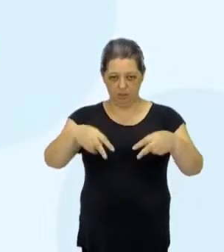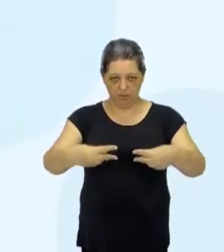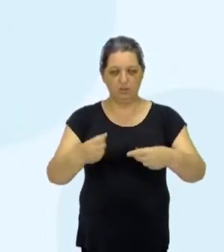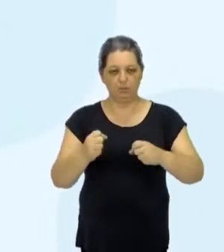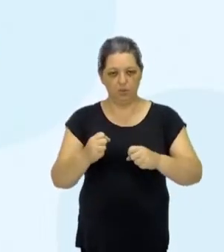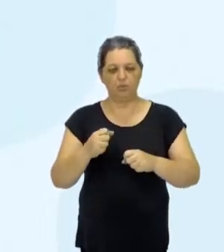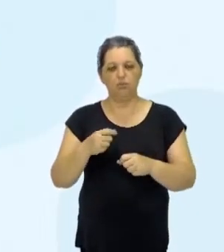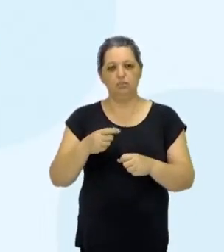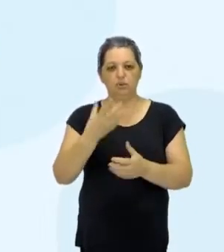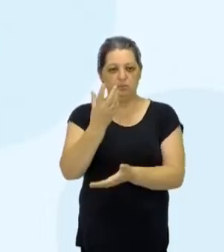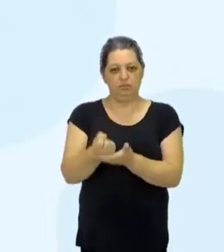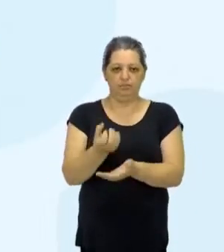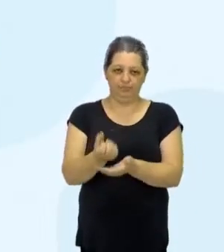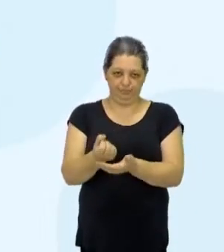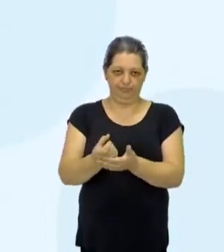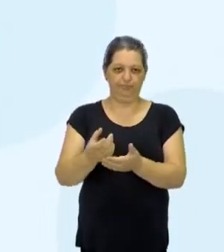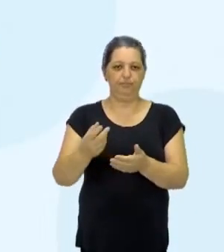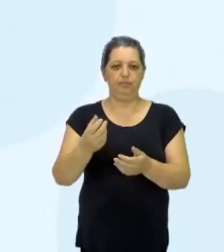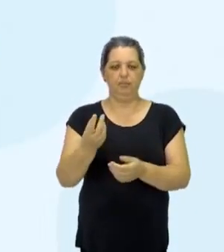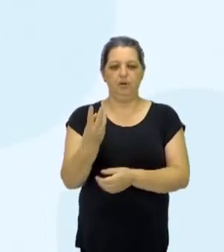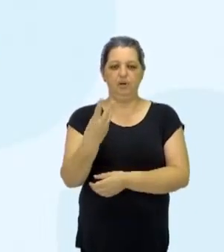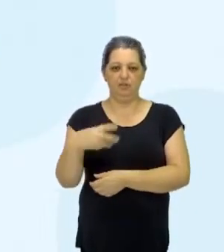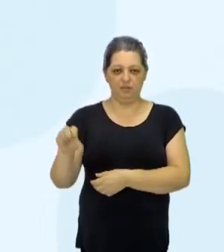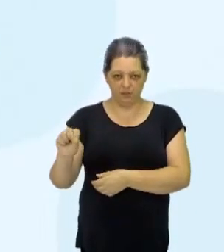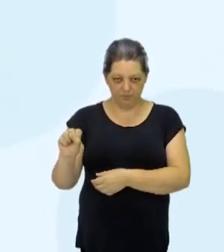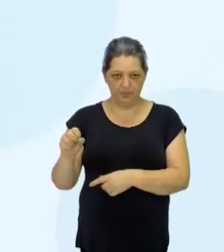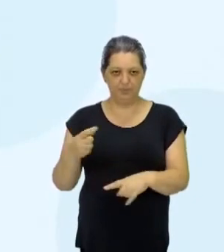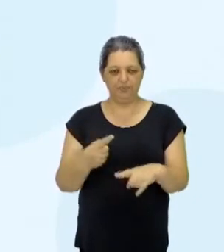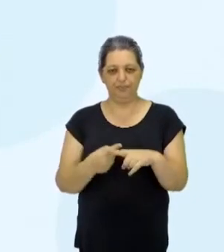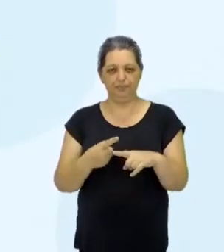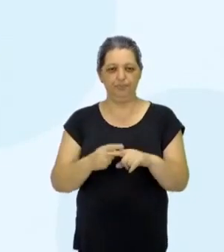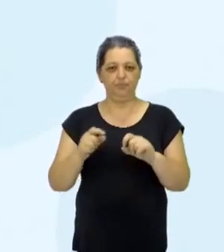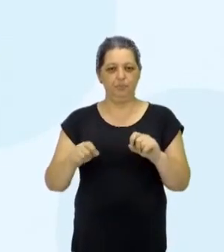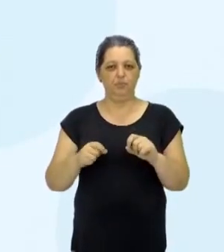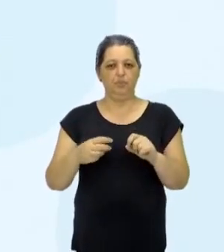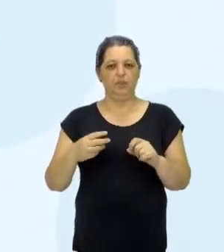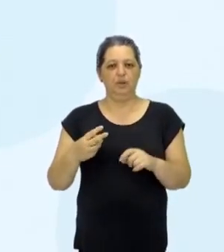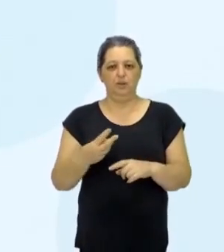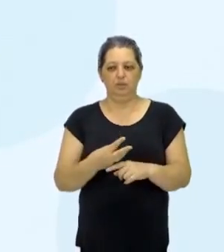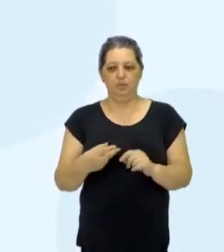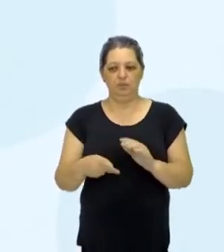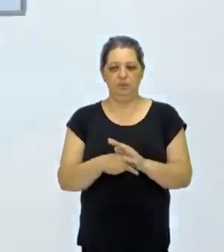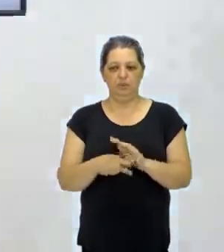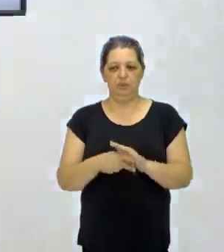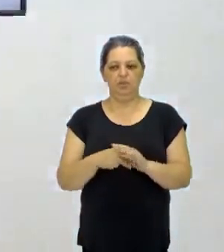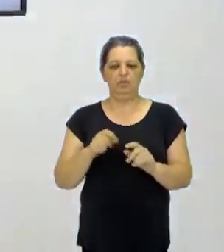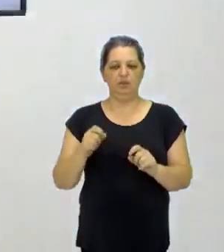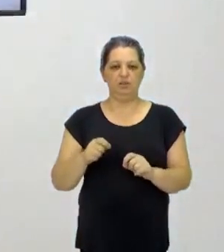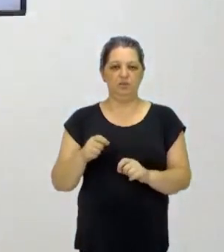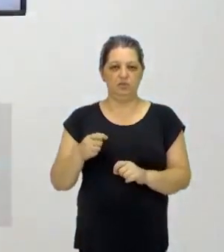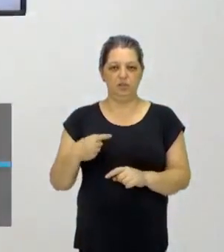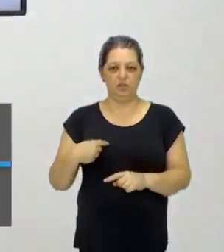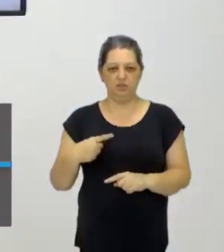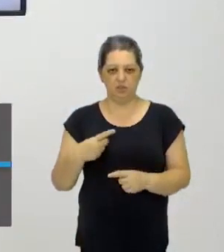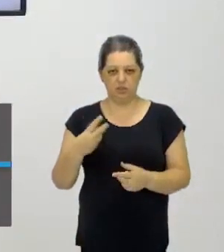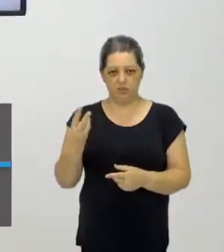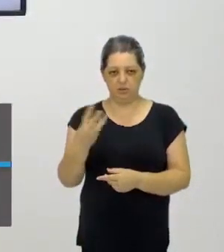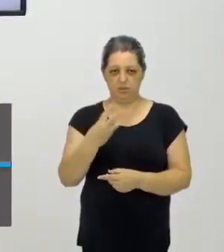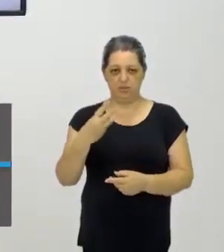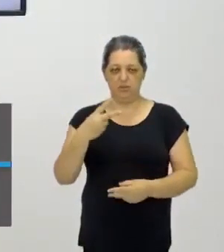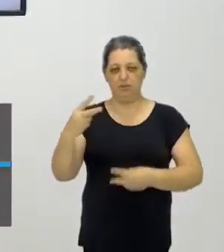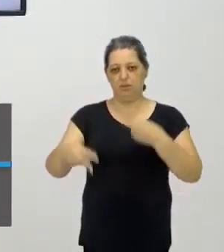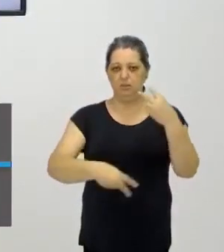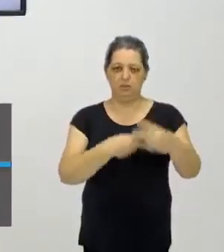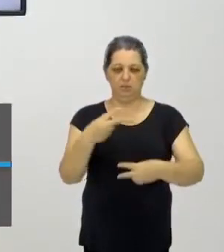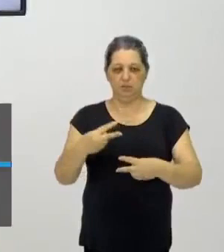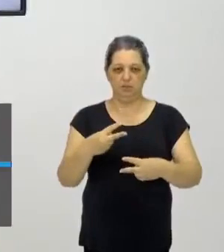você pode baixar lá no site da EFAP. E aí você pode baixar o volume 3, que é o volume que a gente usou aí para o terceiro bimestre. Mas lembrando